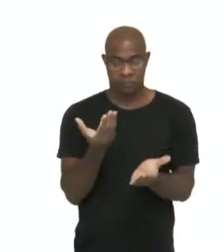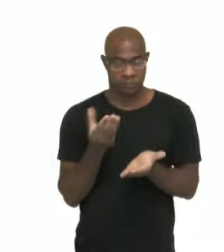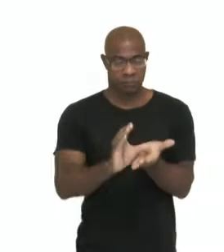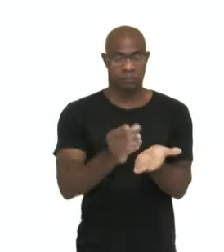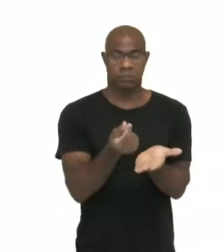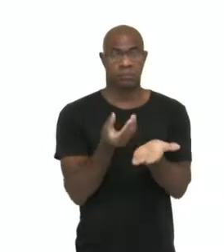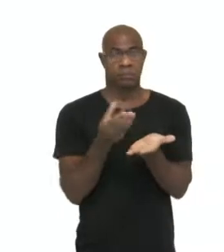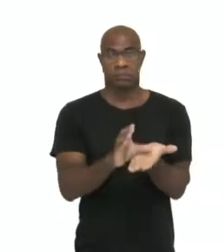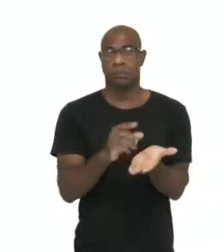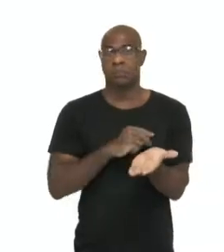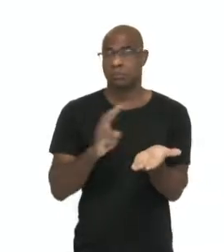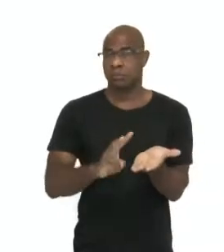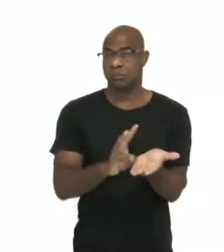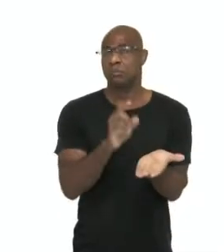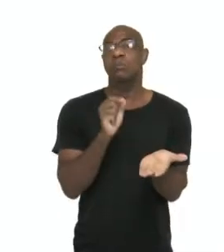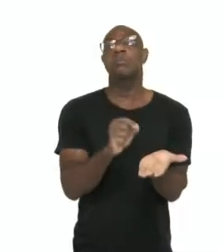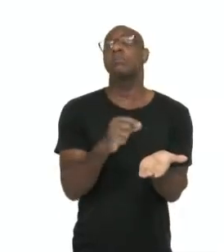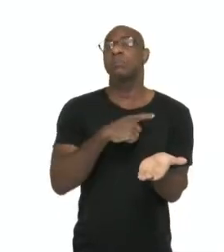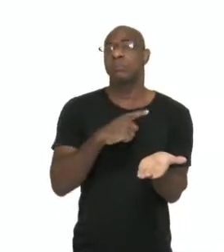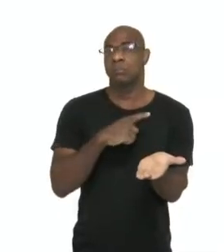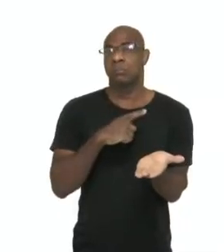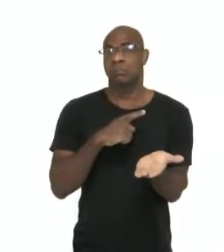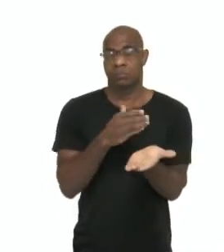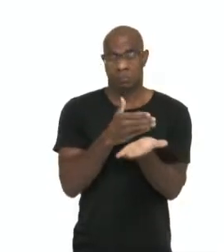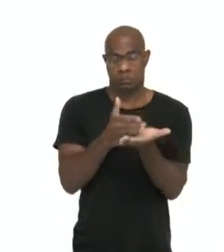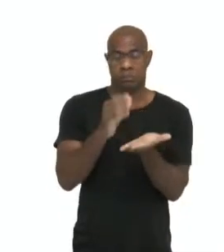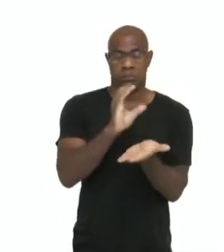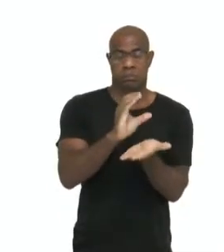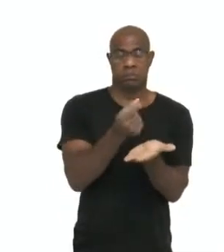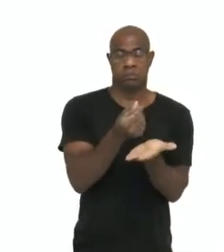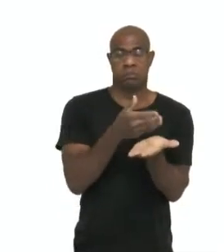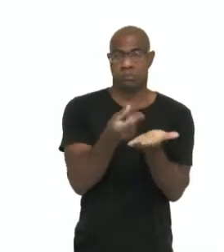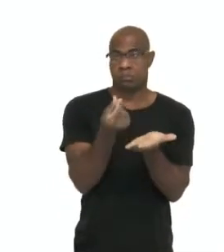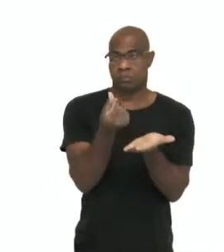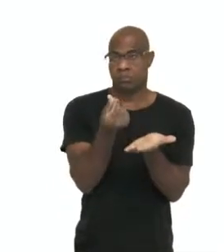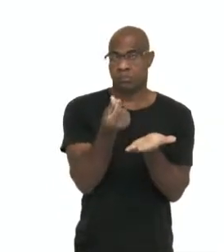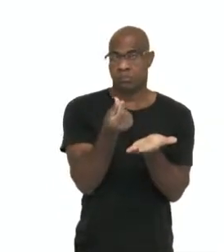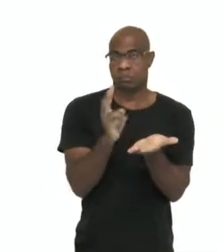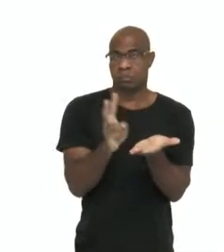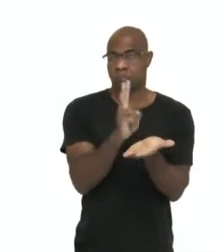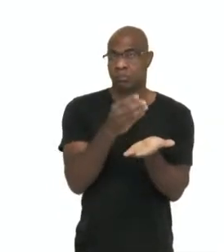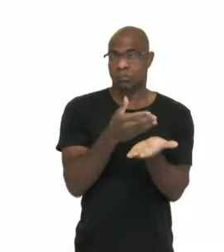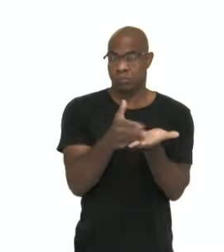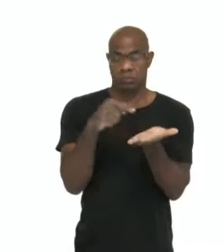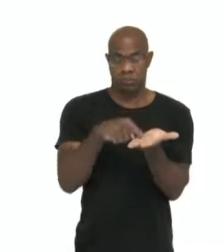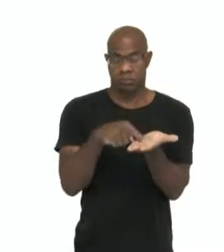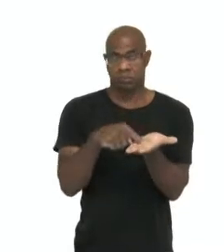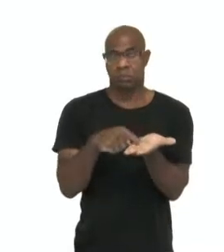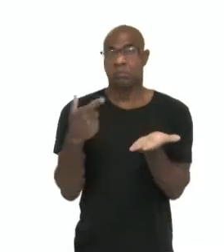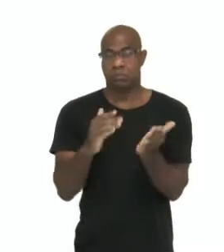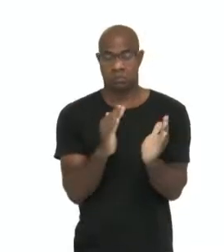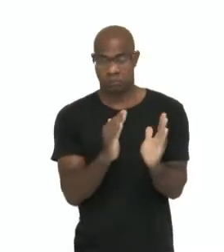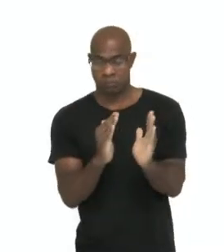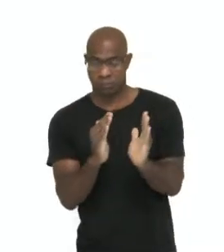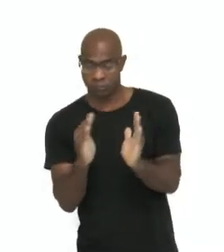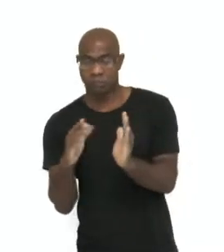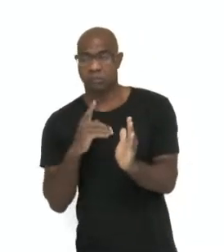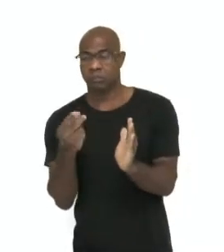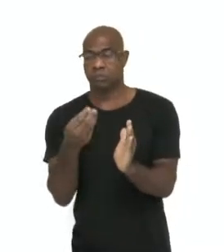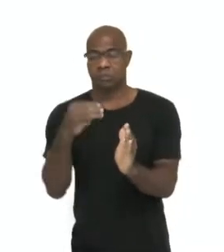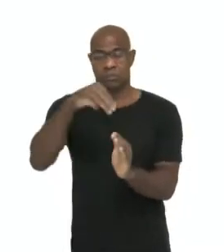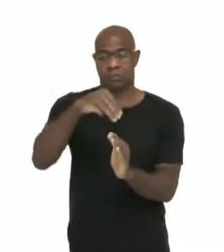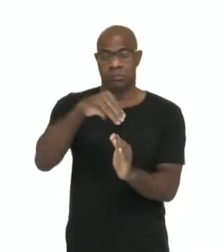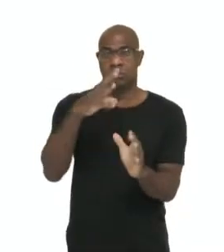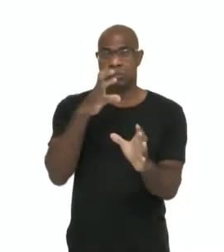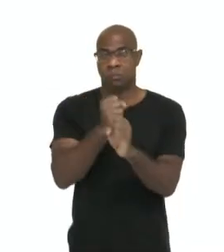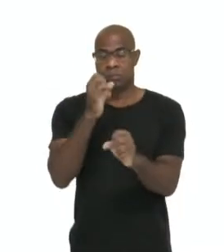incide valores sobre o capital inicial, na primeira incidência só, pois nos períodos seguintes, o montante obtido